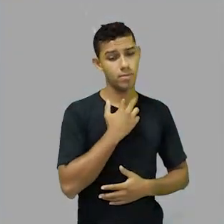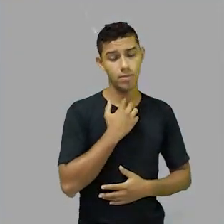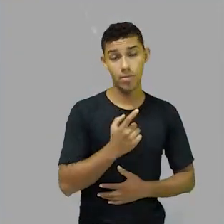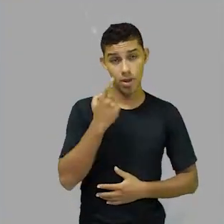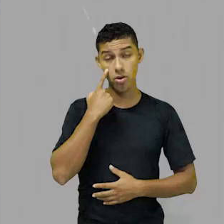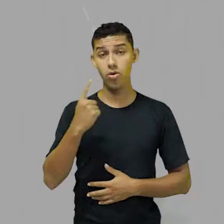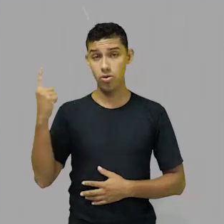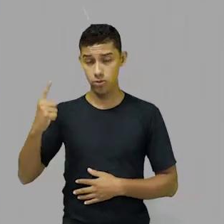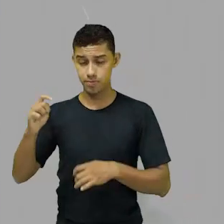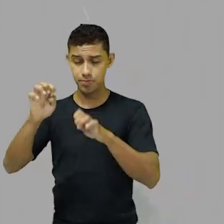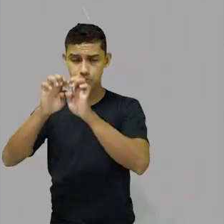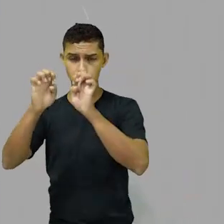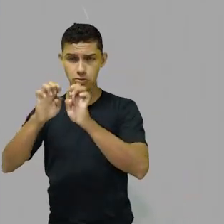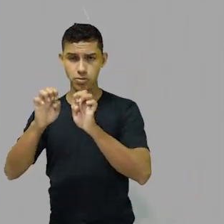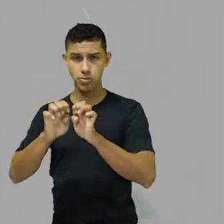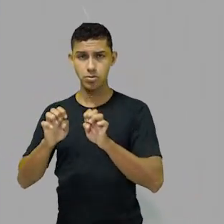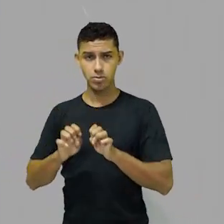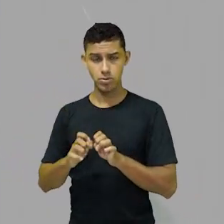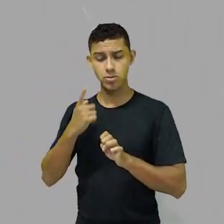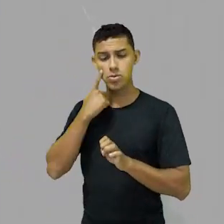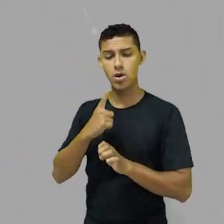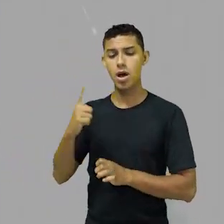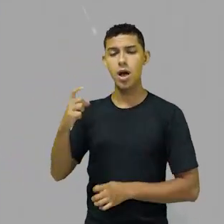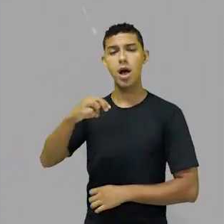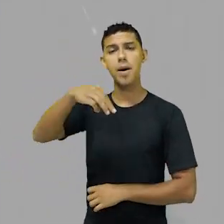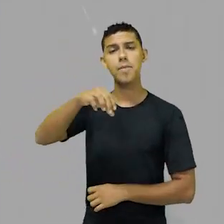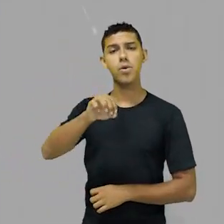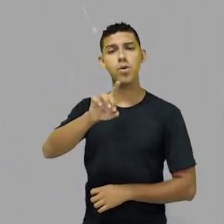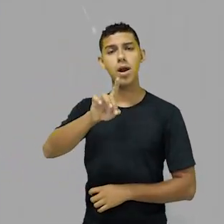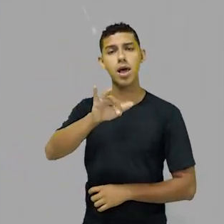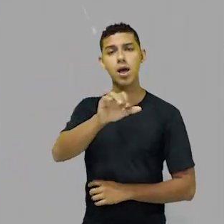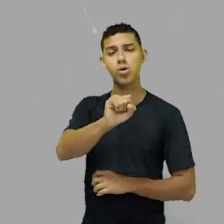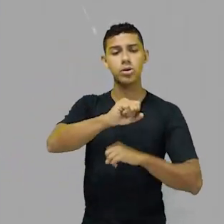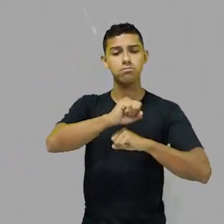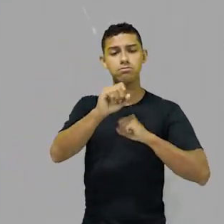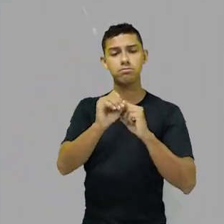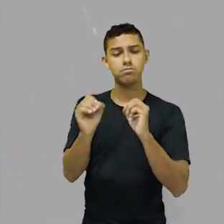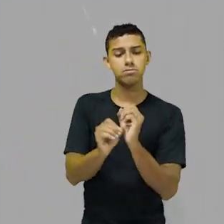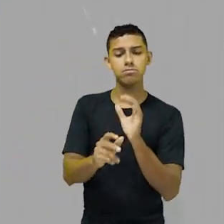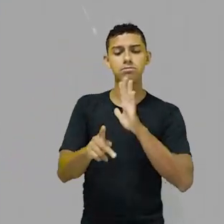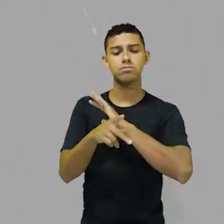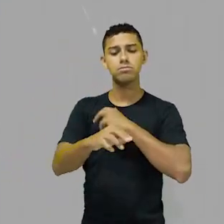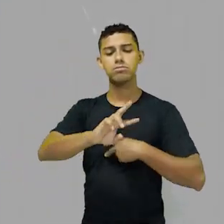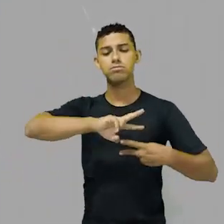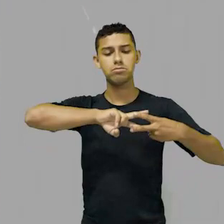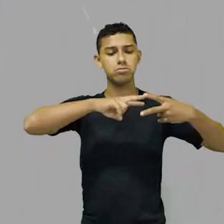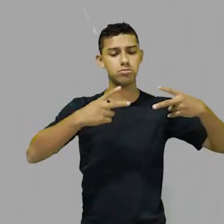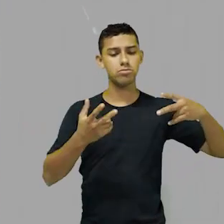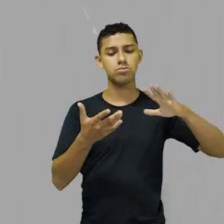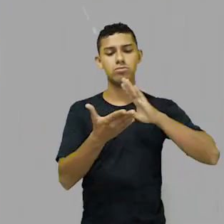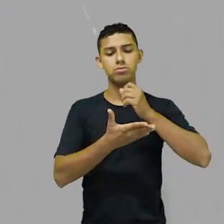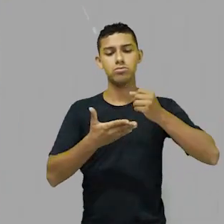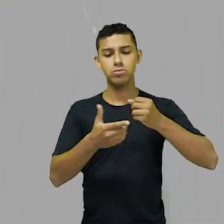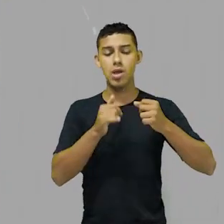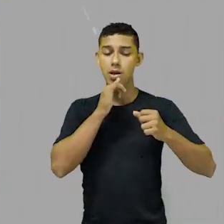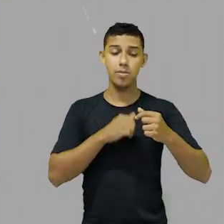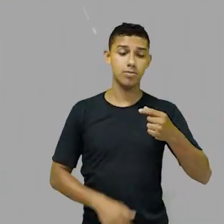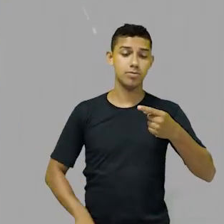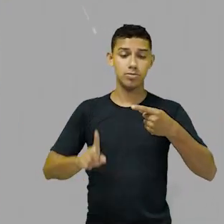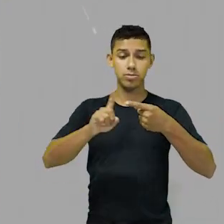se você for analisar a molécula de DNA, nós encontramos essas bases nitrogenadas aqui, ó,